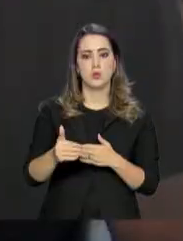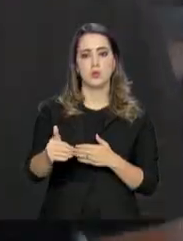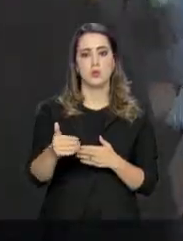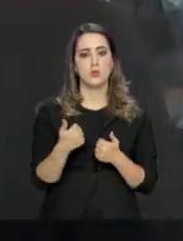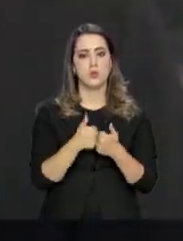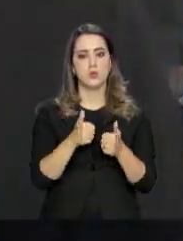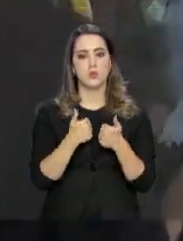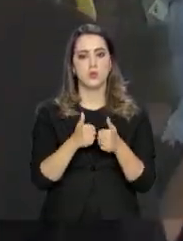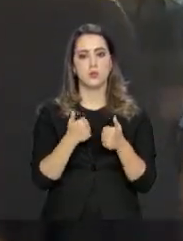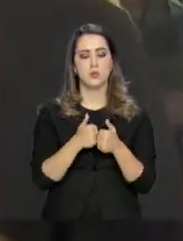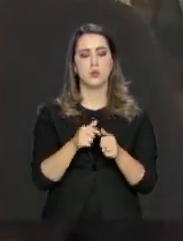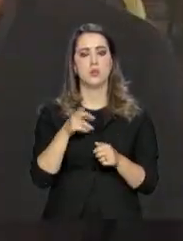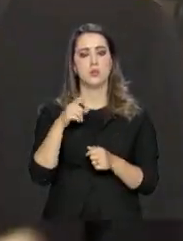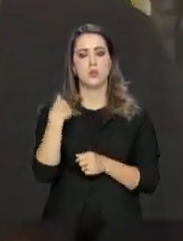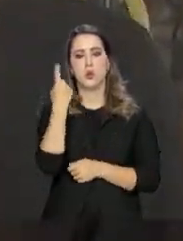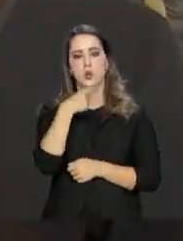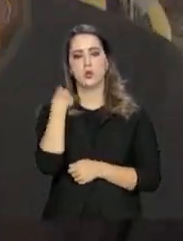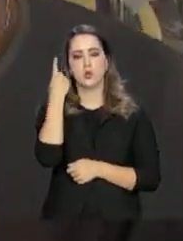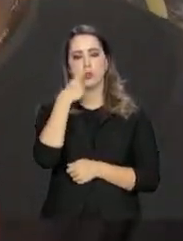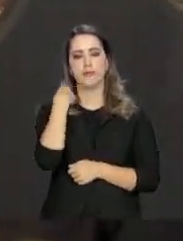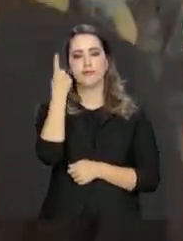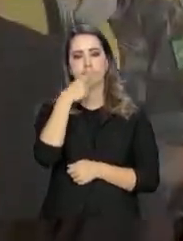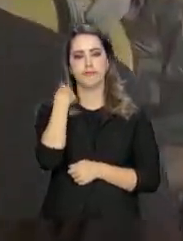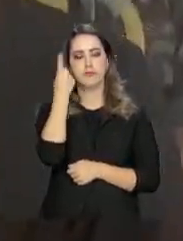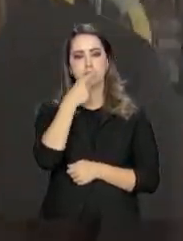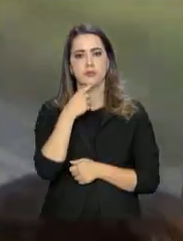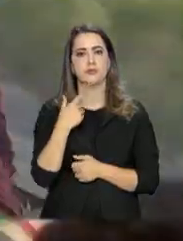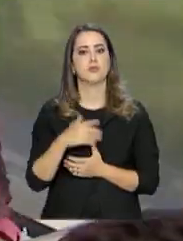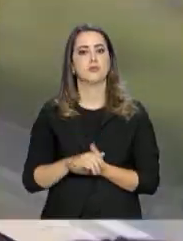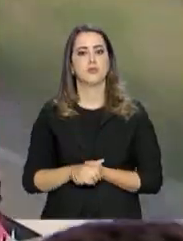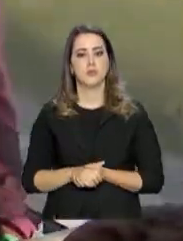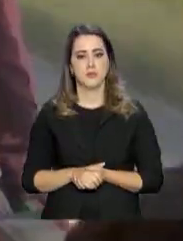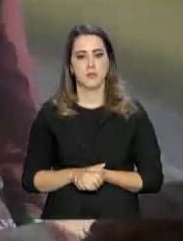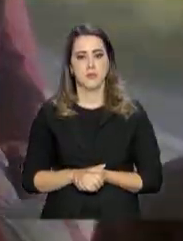terra ainda enfrentou horas na estrada de ônibus.